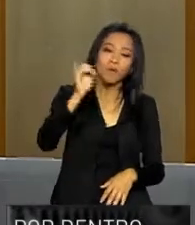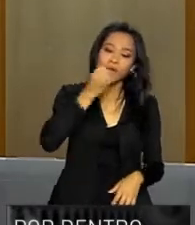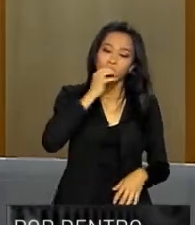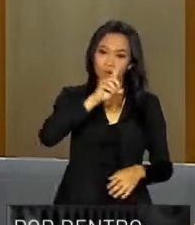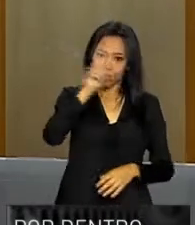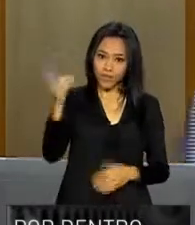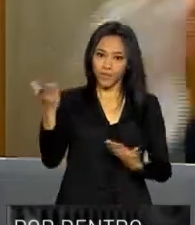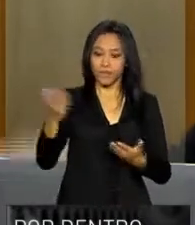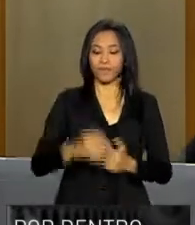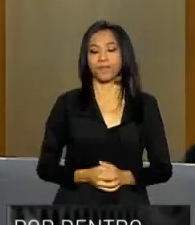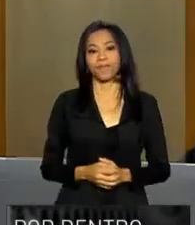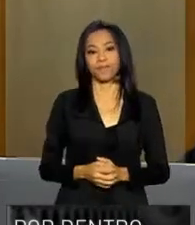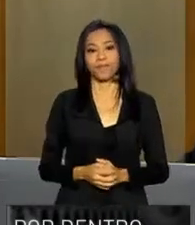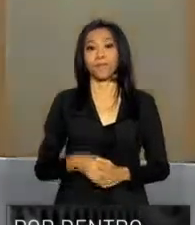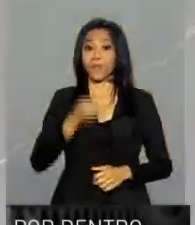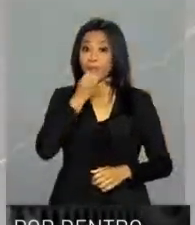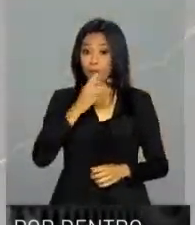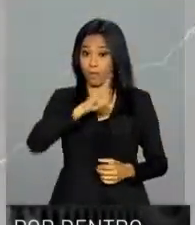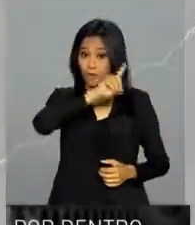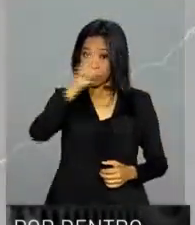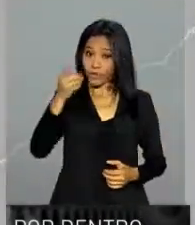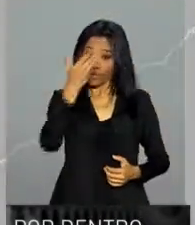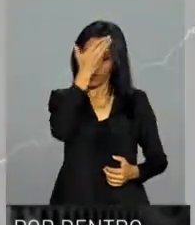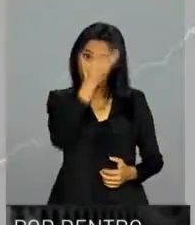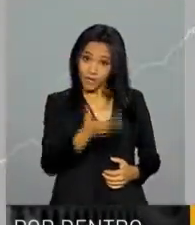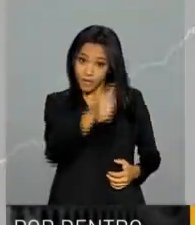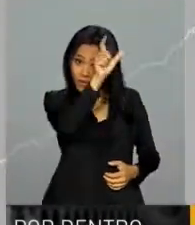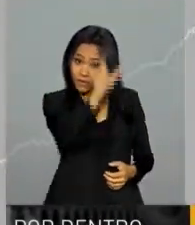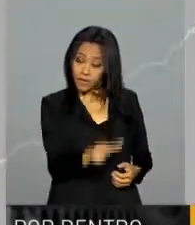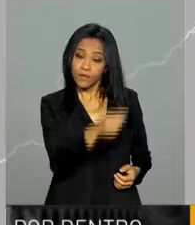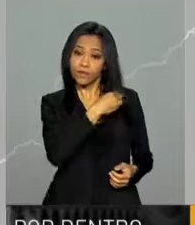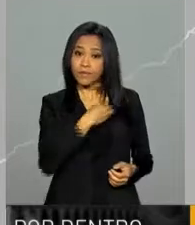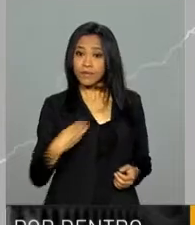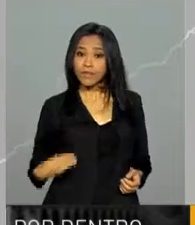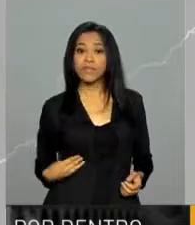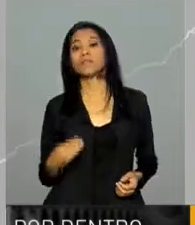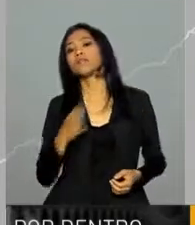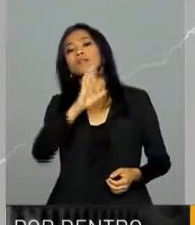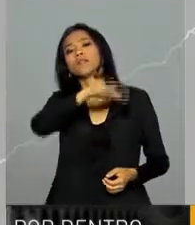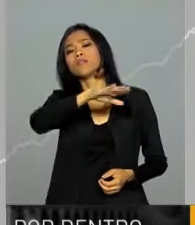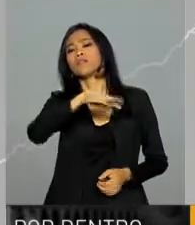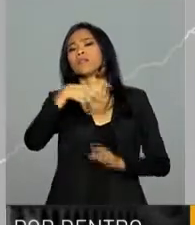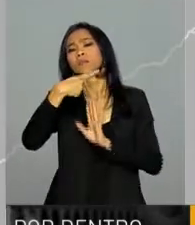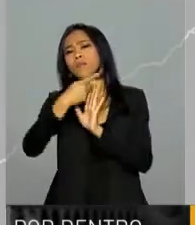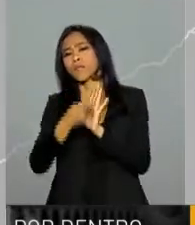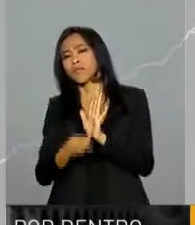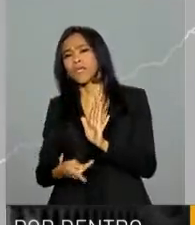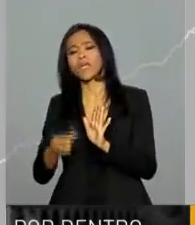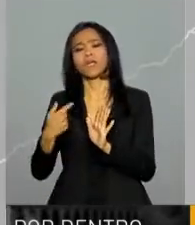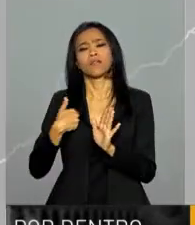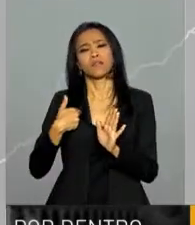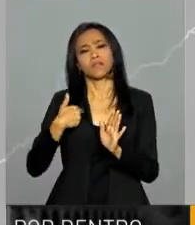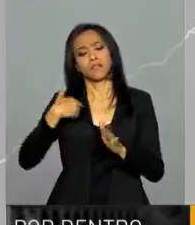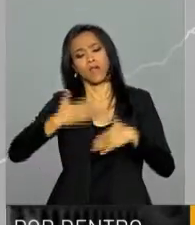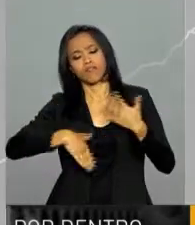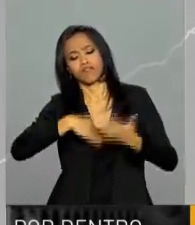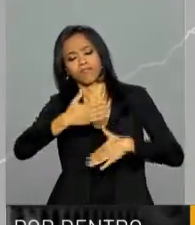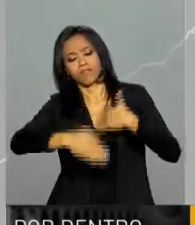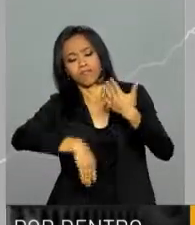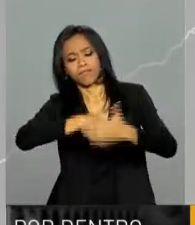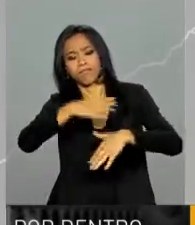pra você bom dia bom dia ministro vinícius é sobre os projetos em tramitação no congresso com